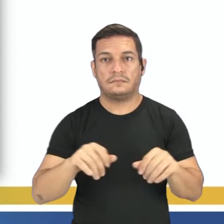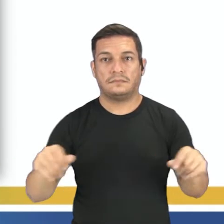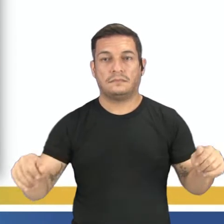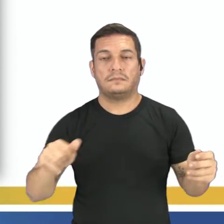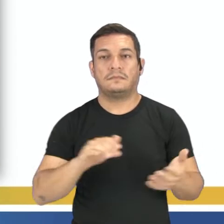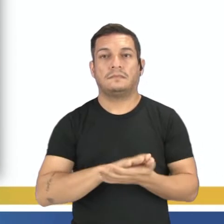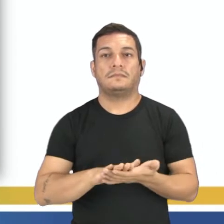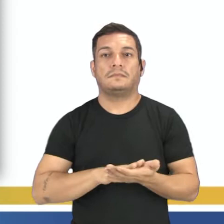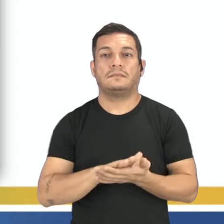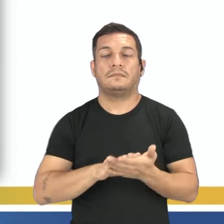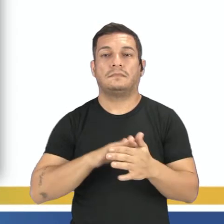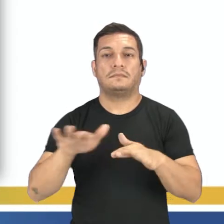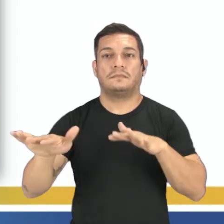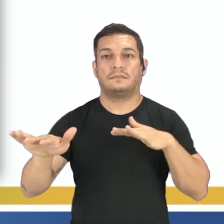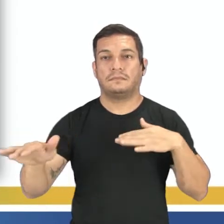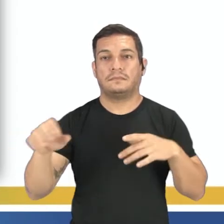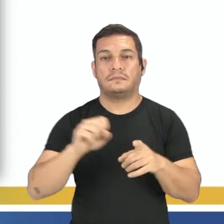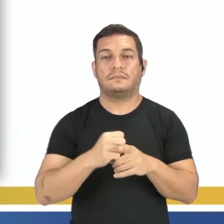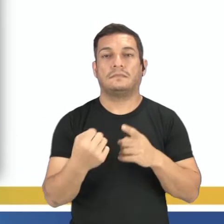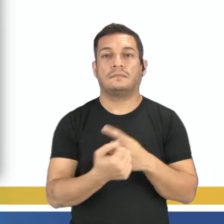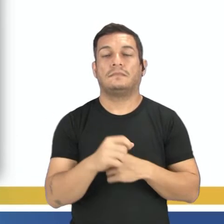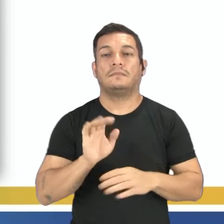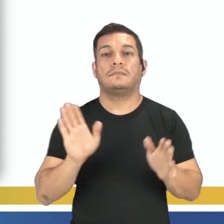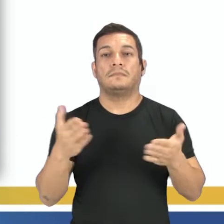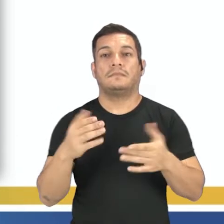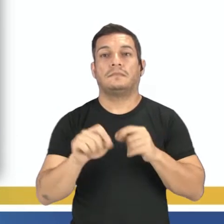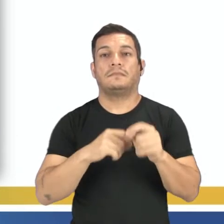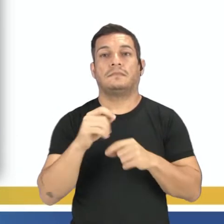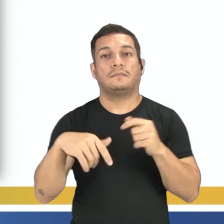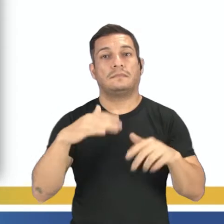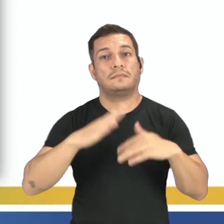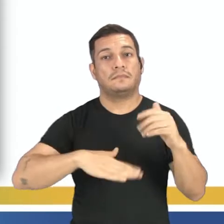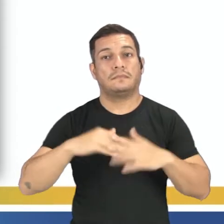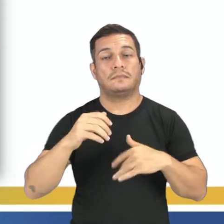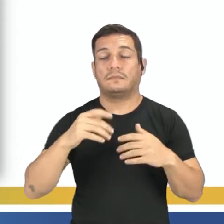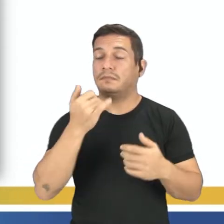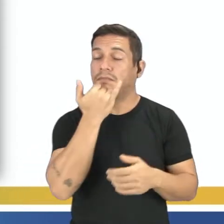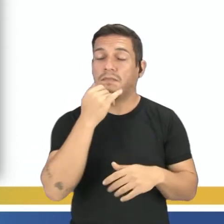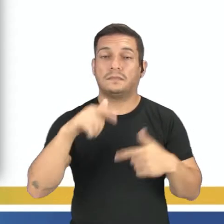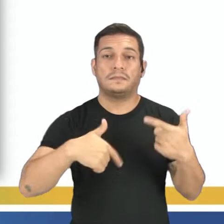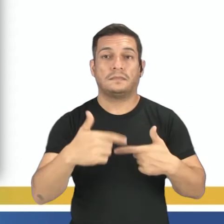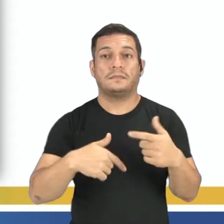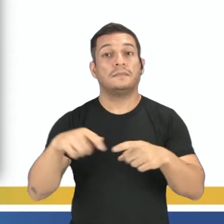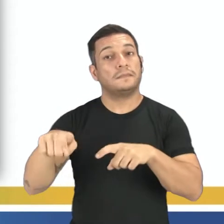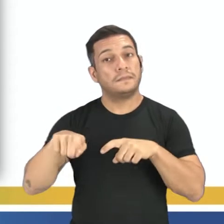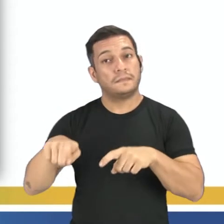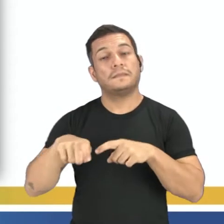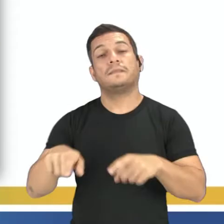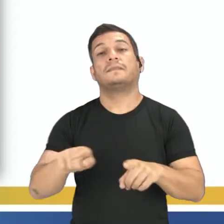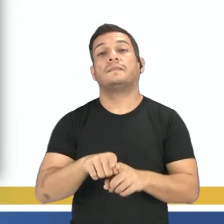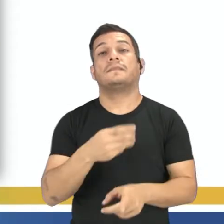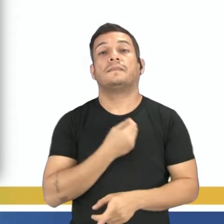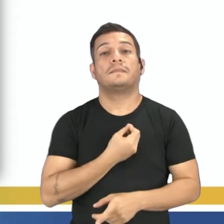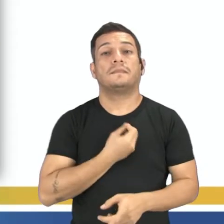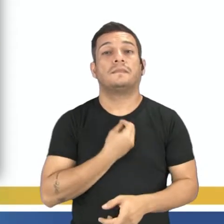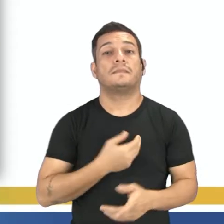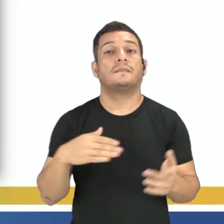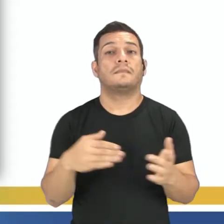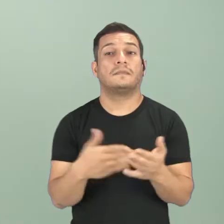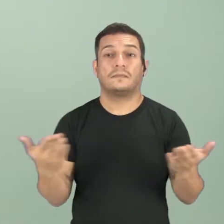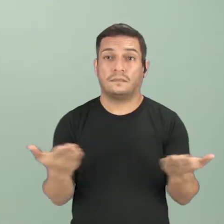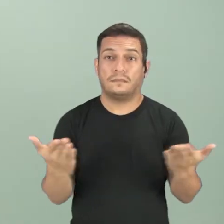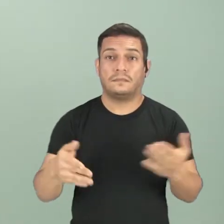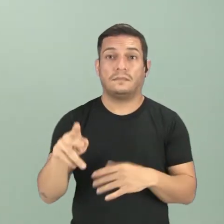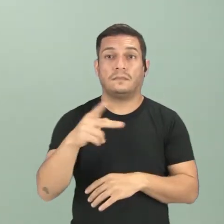um movimento social destinado ao trabalhador agrário, existente até hoje no